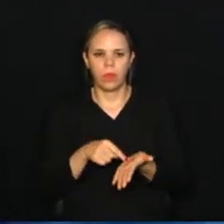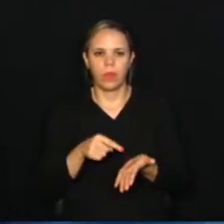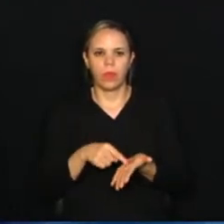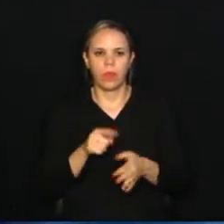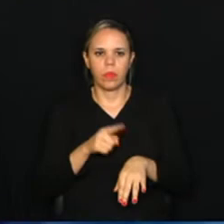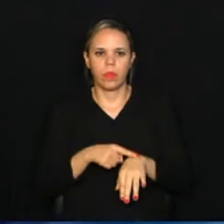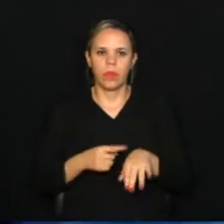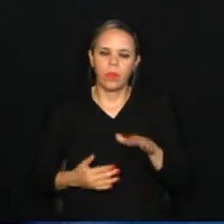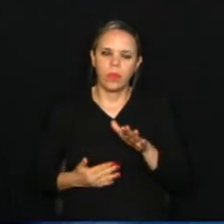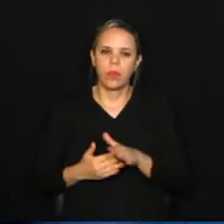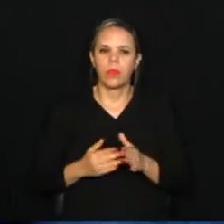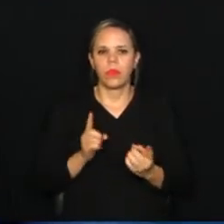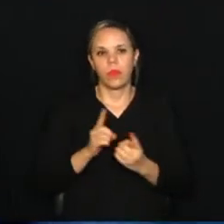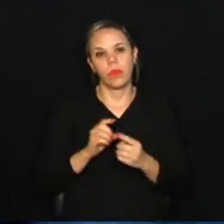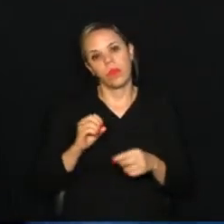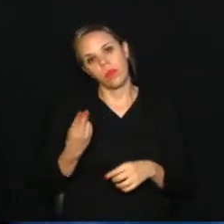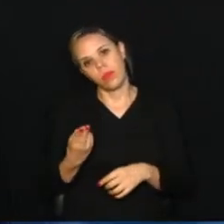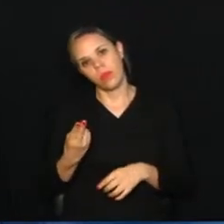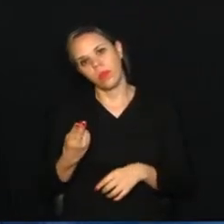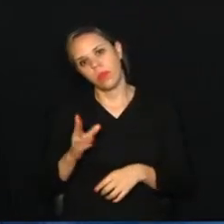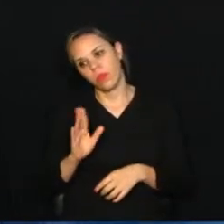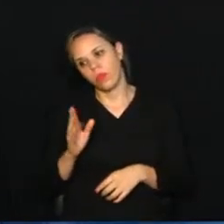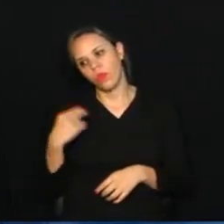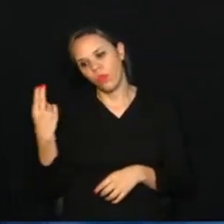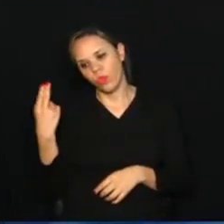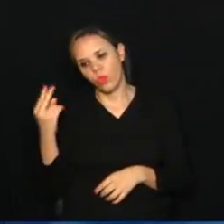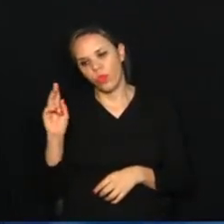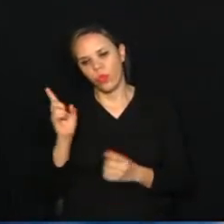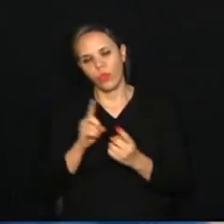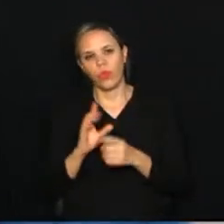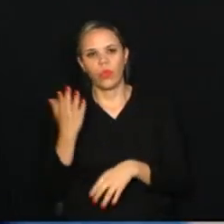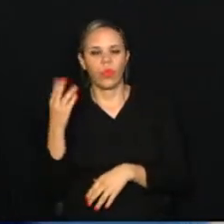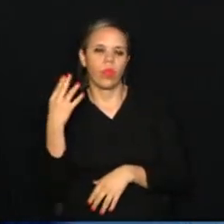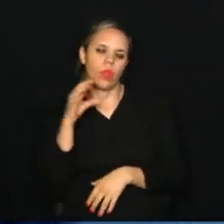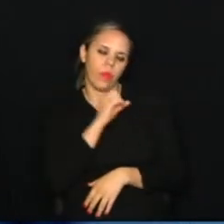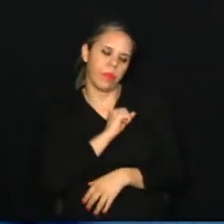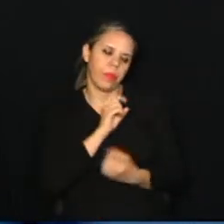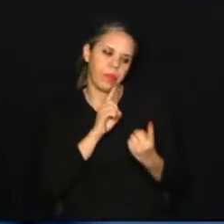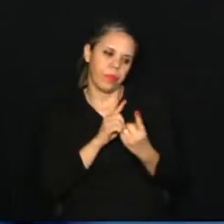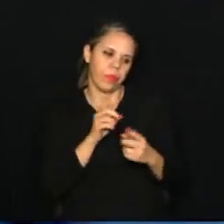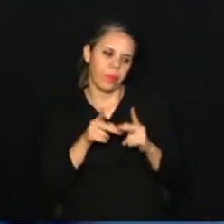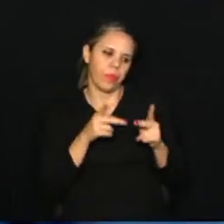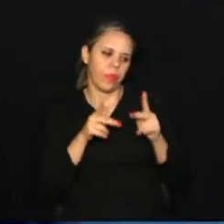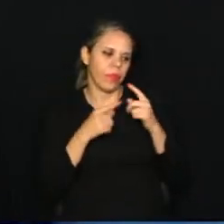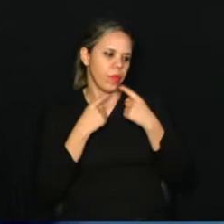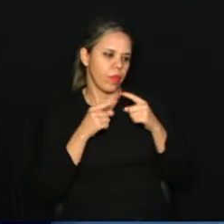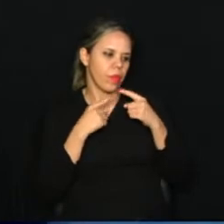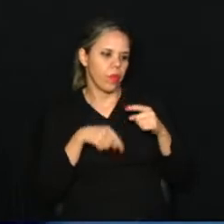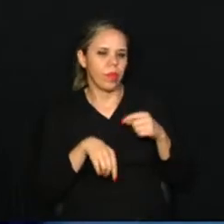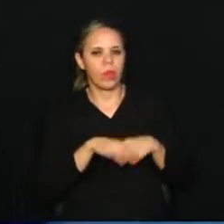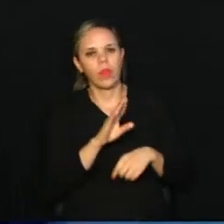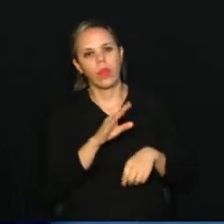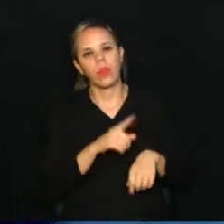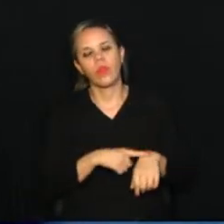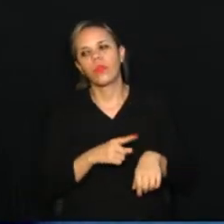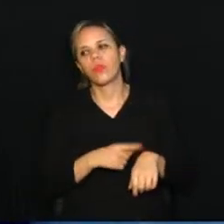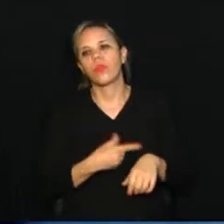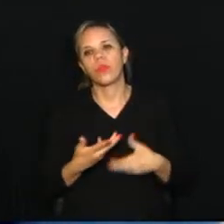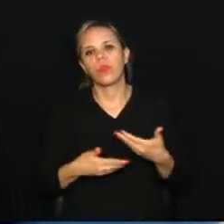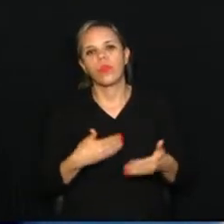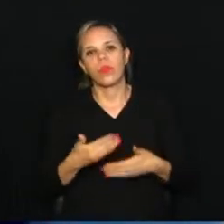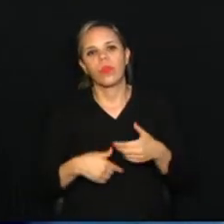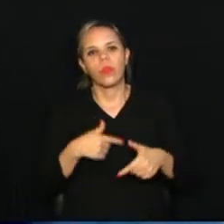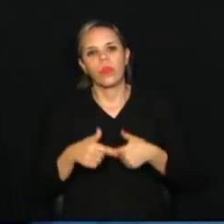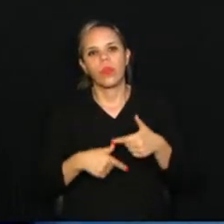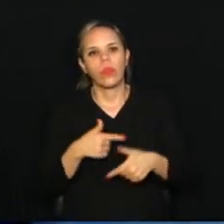prazo ou vai ser atendido, ou até mesmo já foi atendido. Às vezes acontece, né? A pessoa reclamou e estava numa escala de